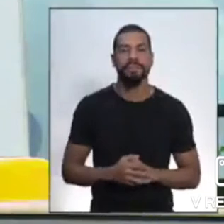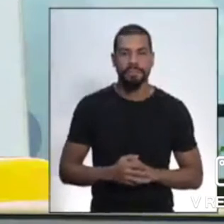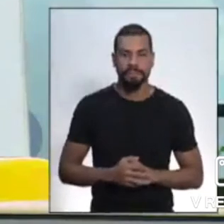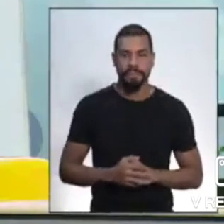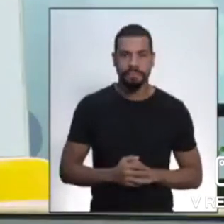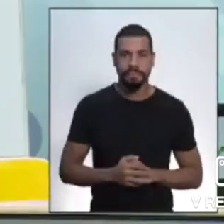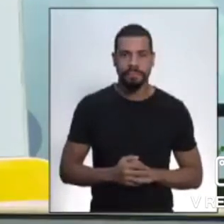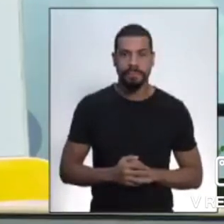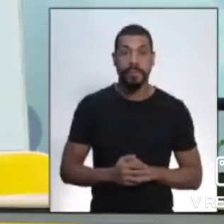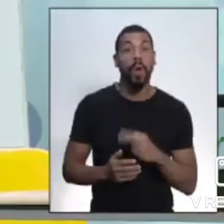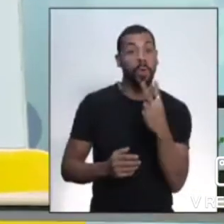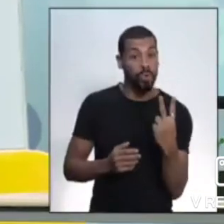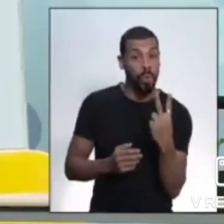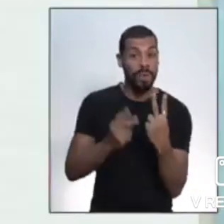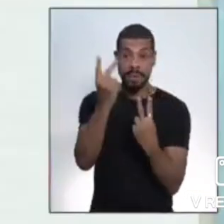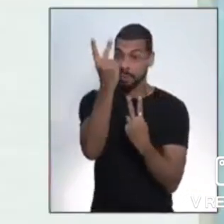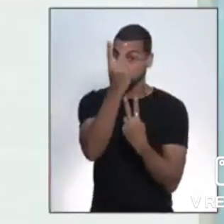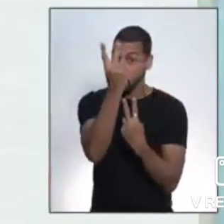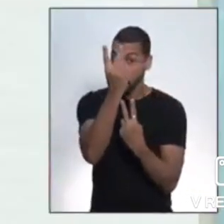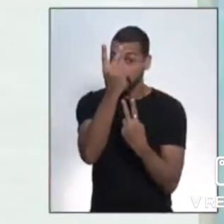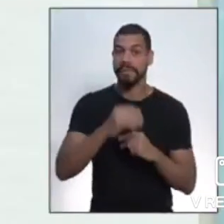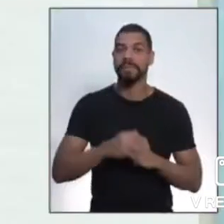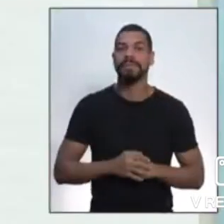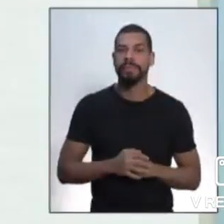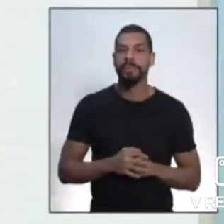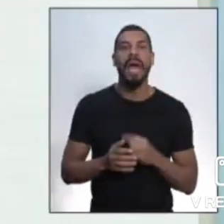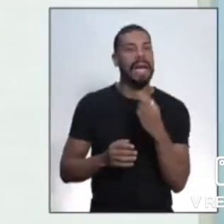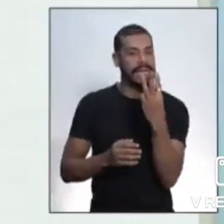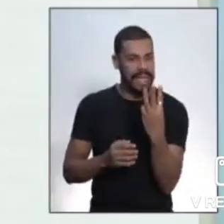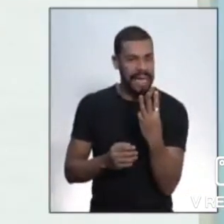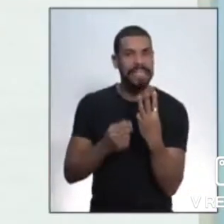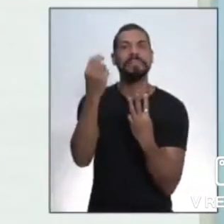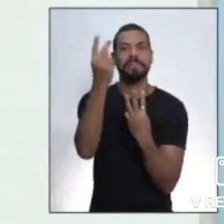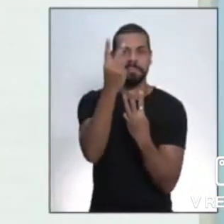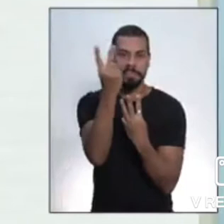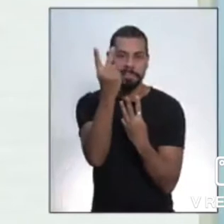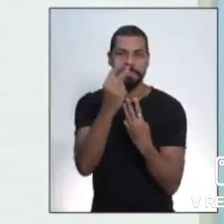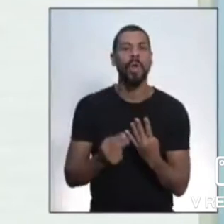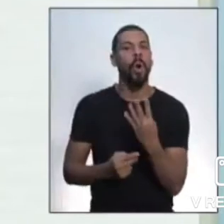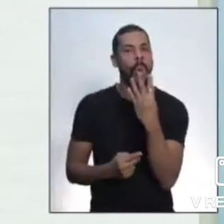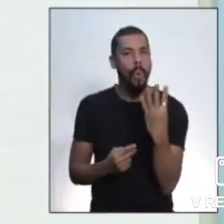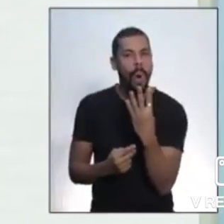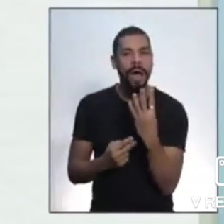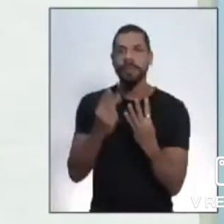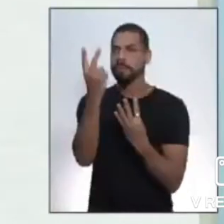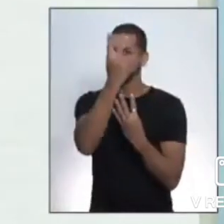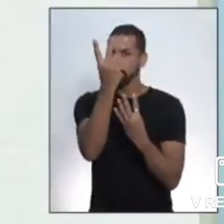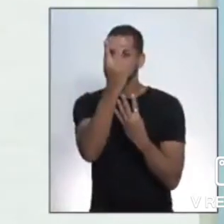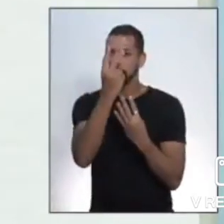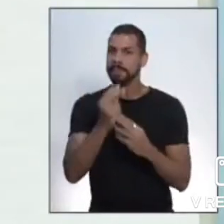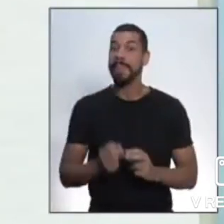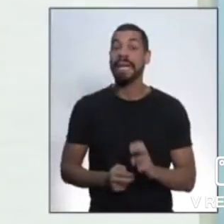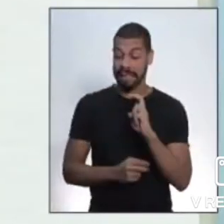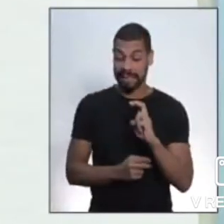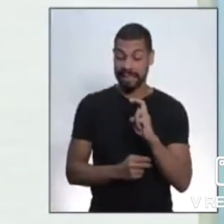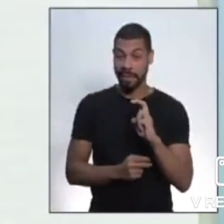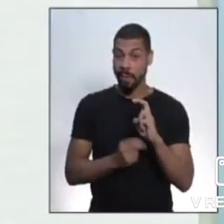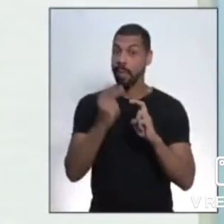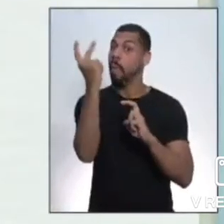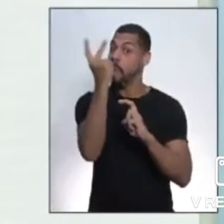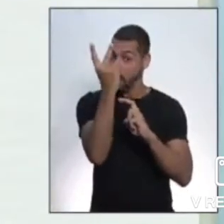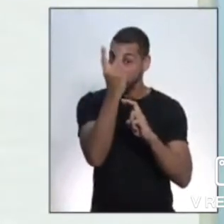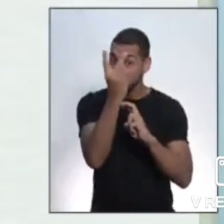termo, 2 ao quadrado, que é o segundo termo, 3 ao quadrado, 4 ao quadrado, 5